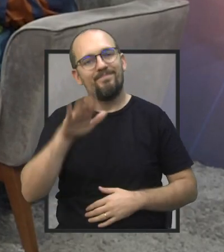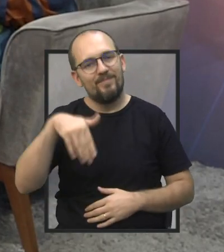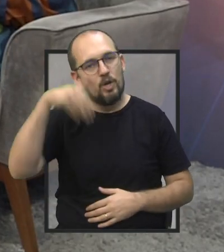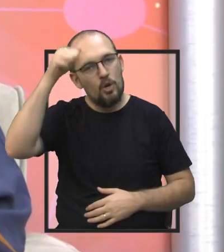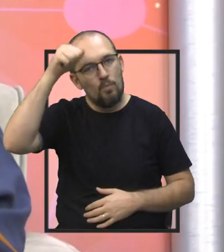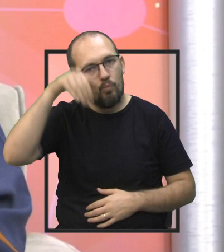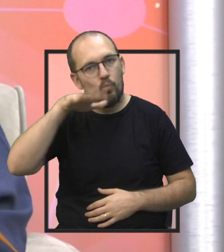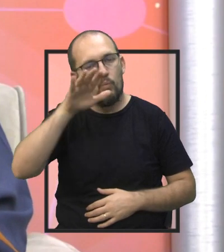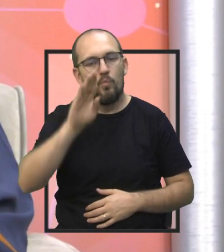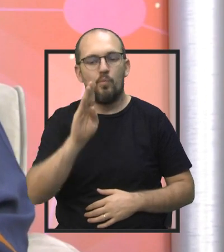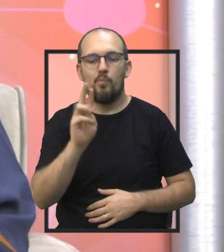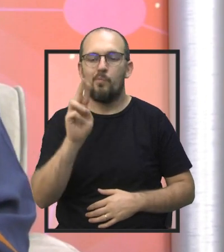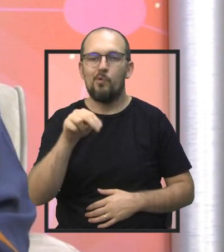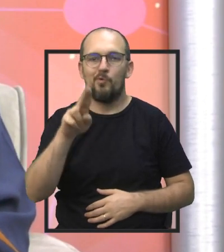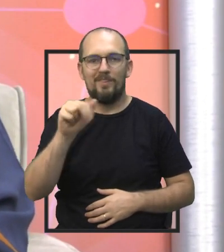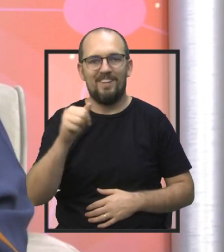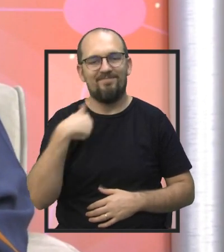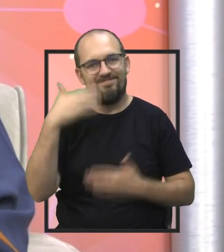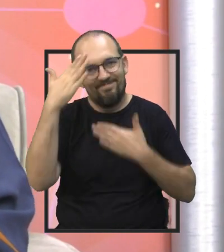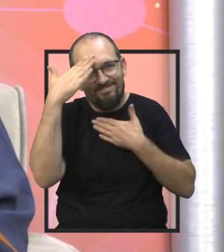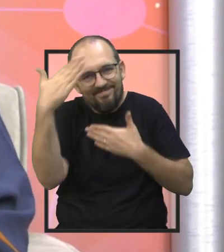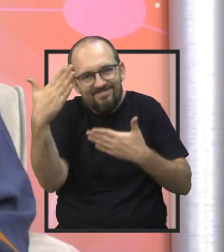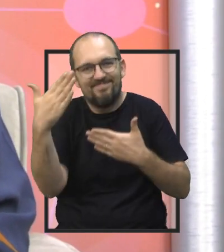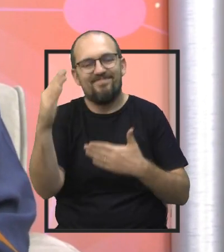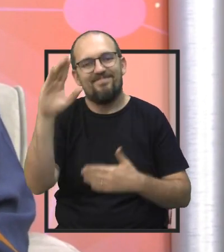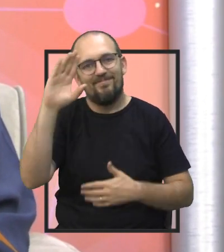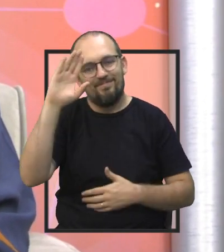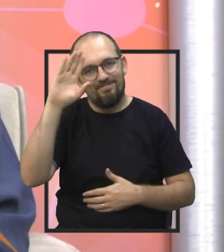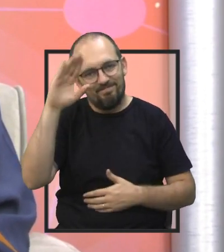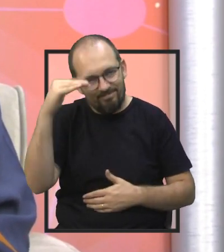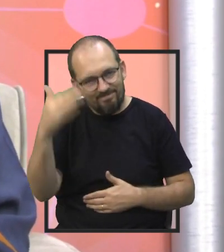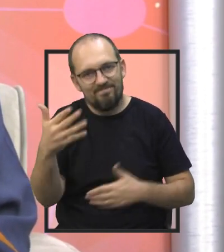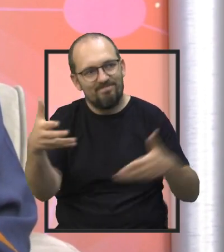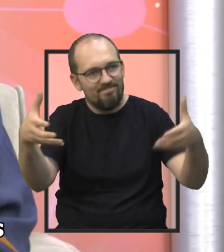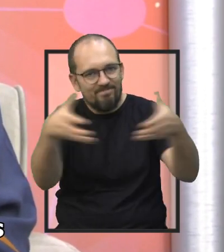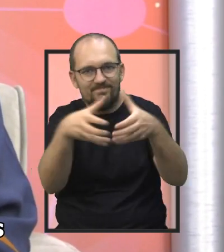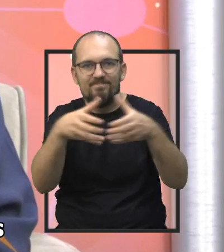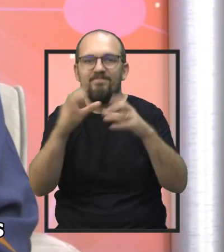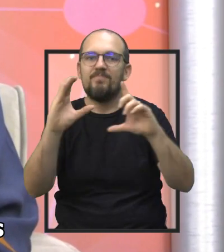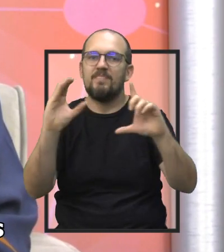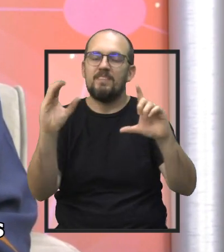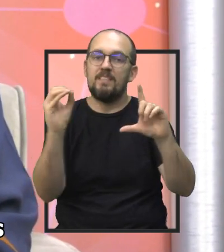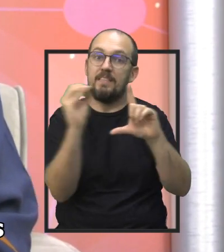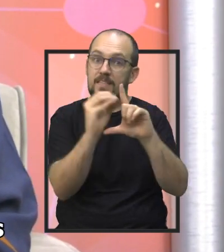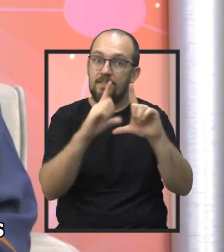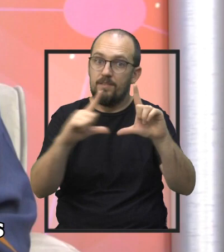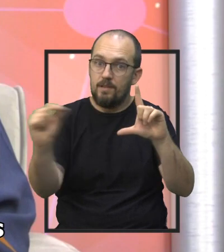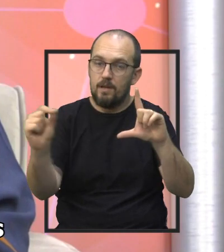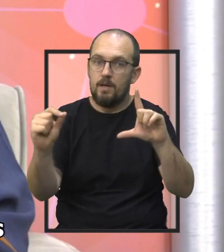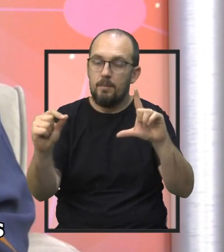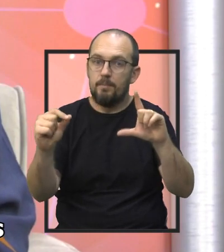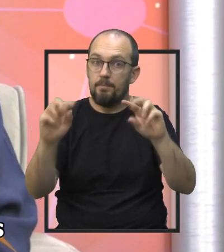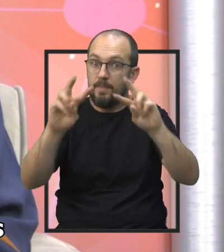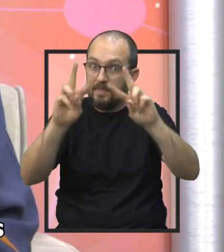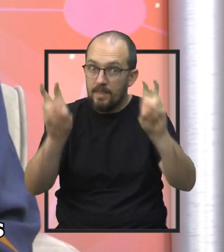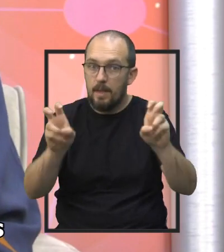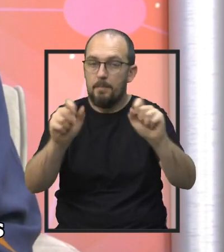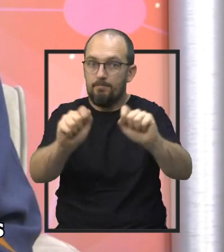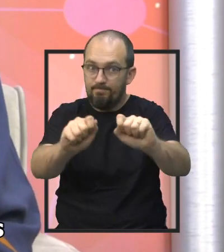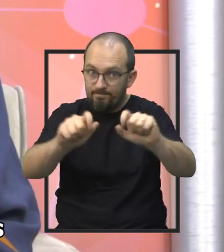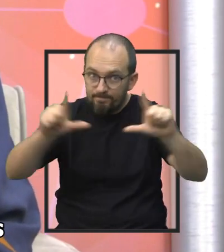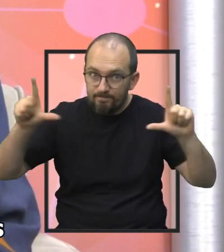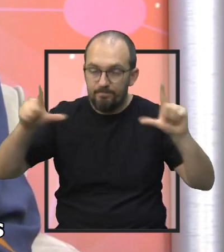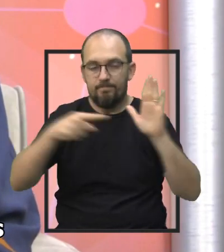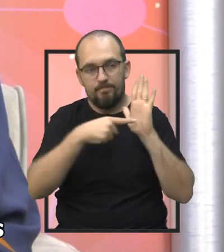Bruna, eu que agradeço, né, já elogiando a sensibilidade da TV Câmara em jogar holofotes e trazer esse